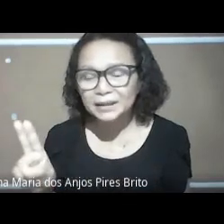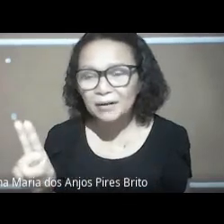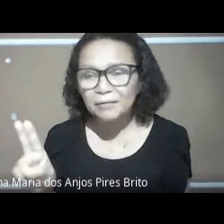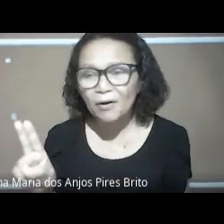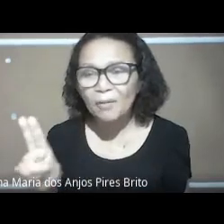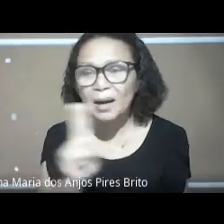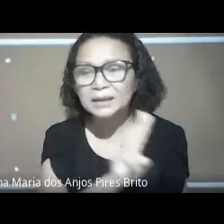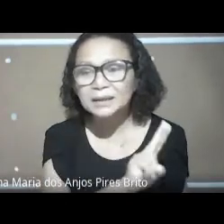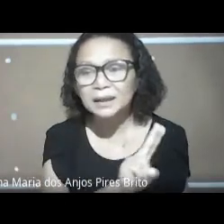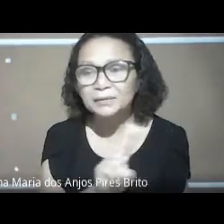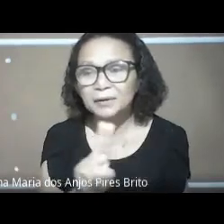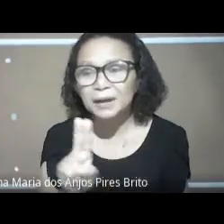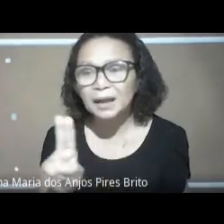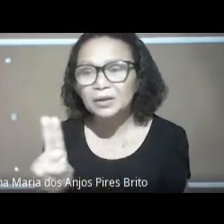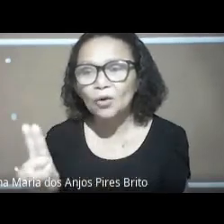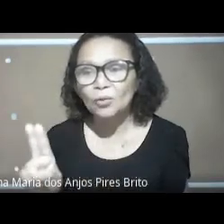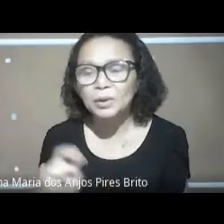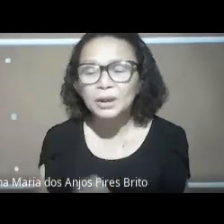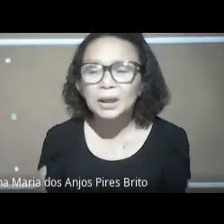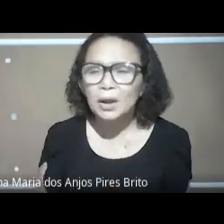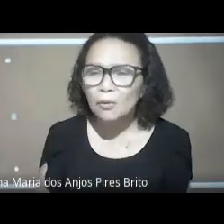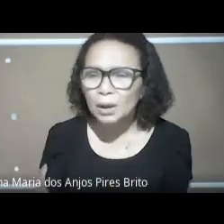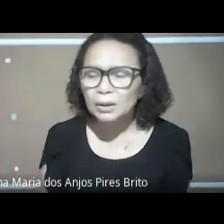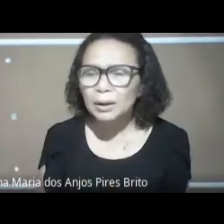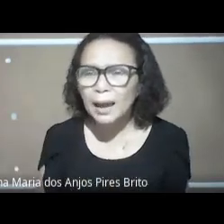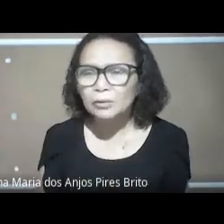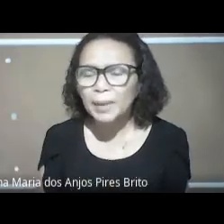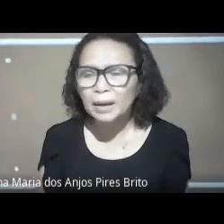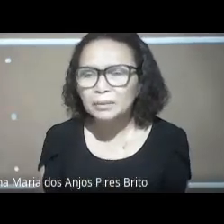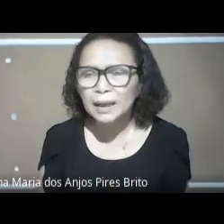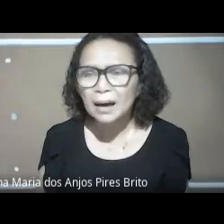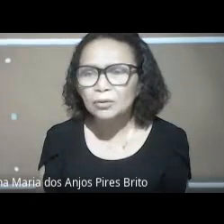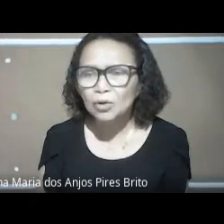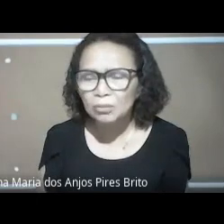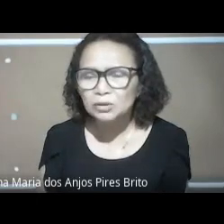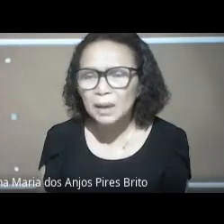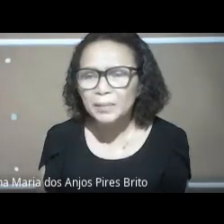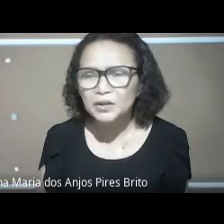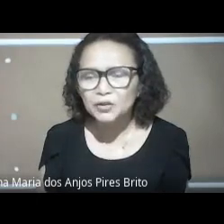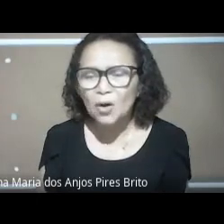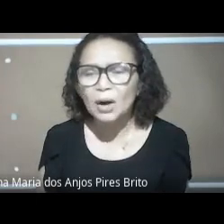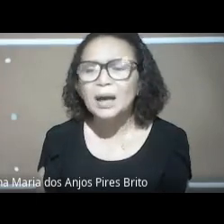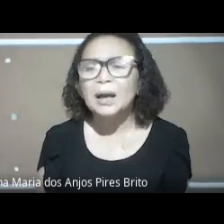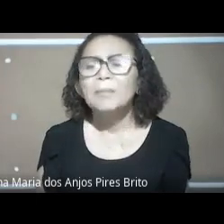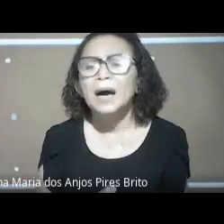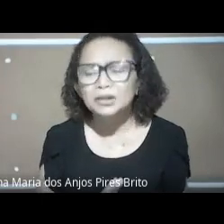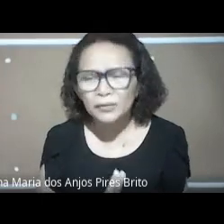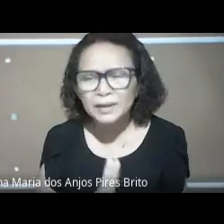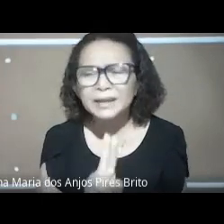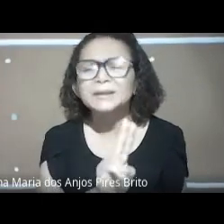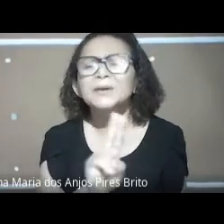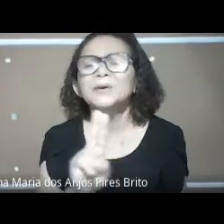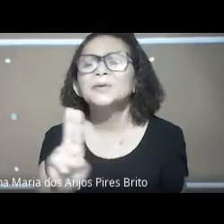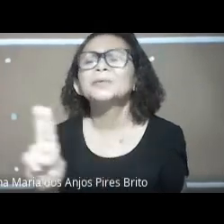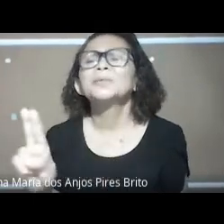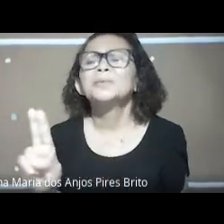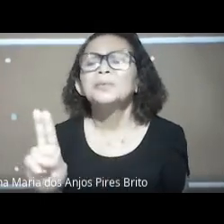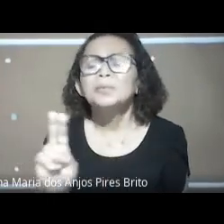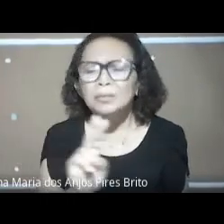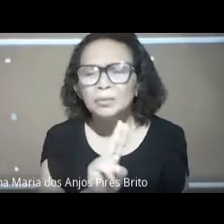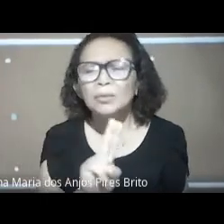assim, desta forma, significa nome. Quando eu quero perguntar o nome de uma pessoa, basta eu fazer assim.